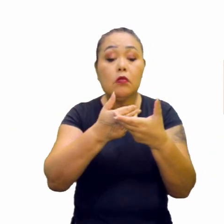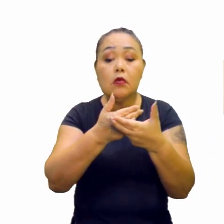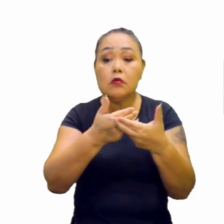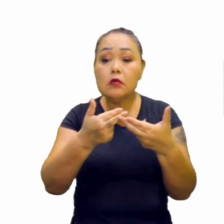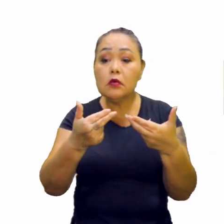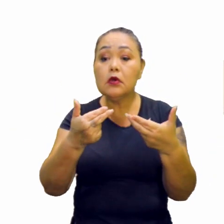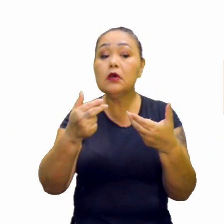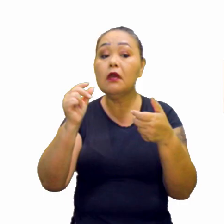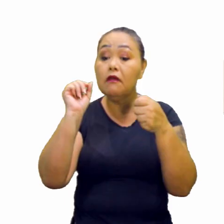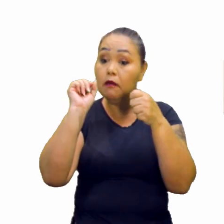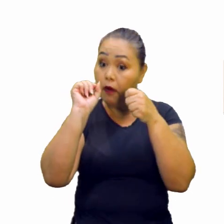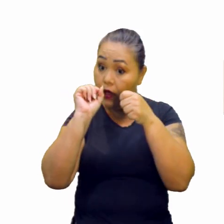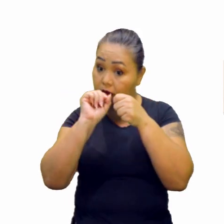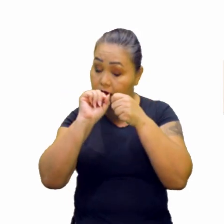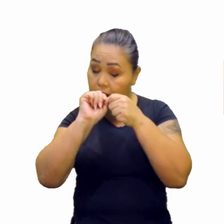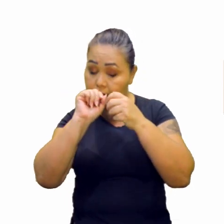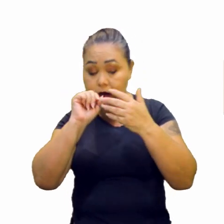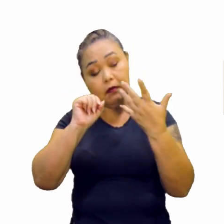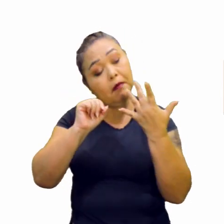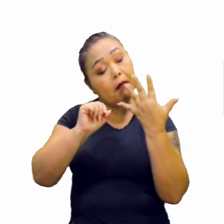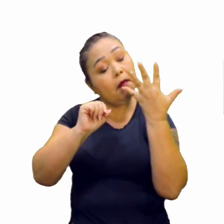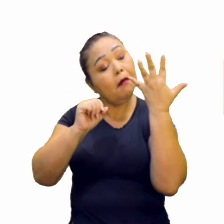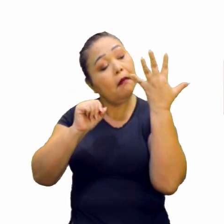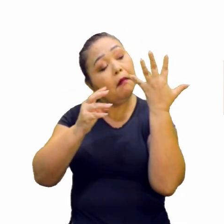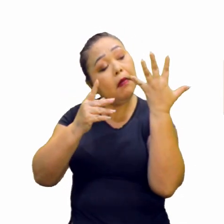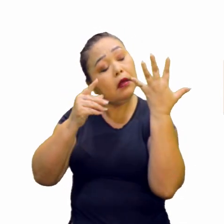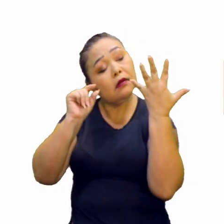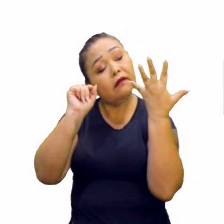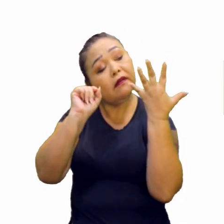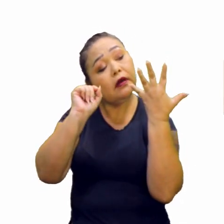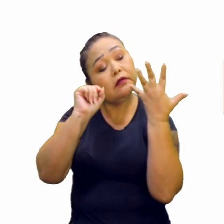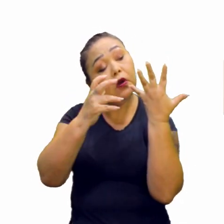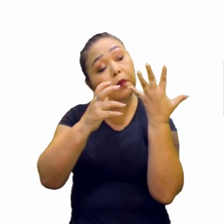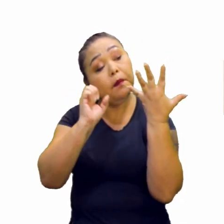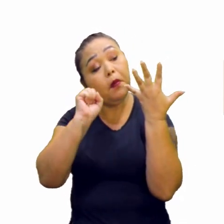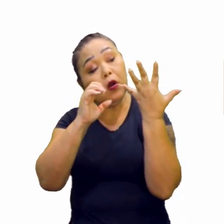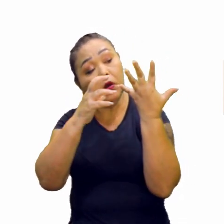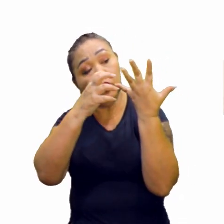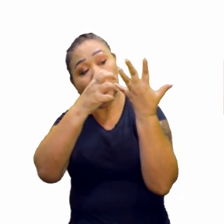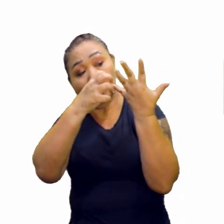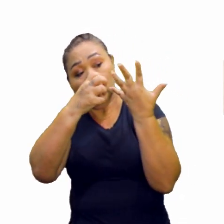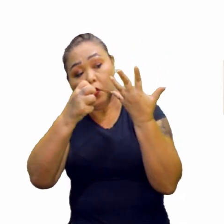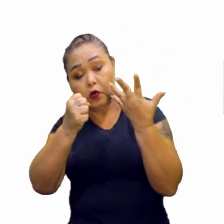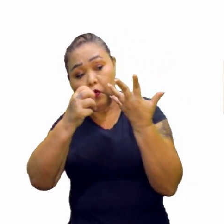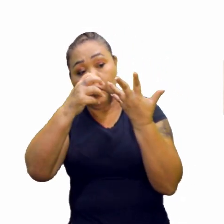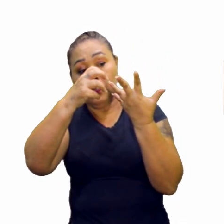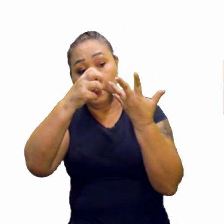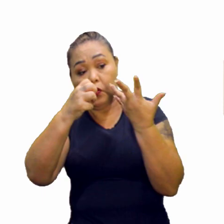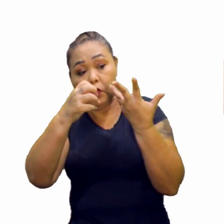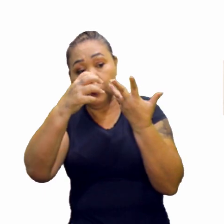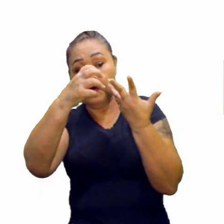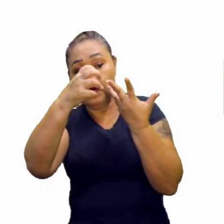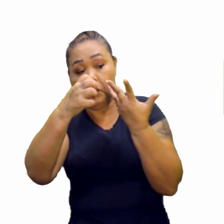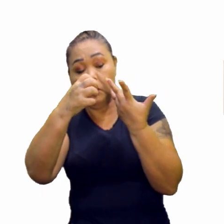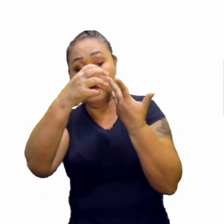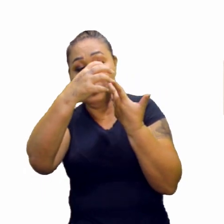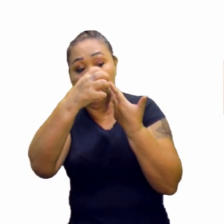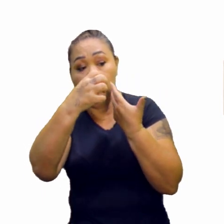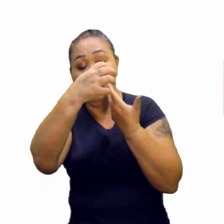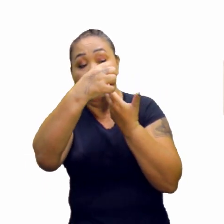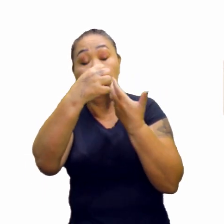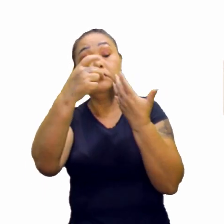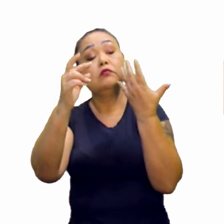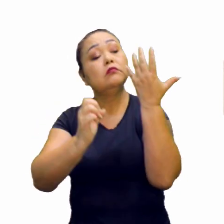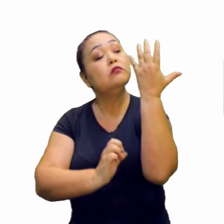que consiste na supressão parcial do sistema vegetativo,